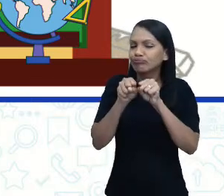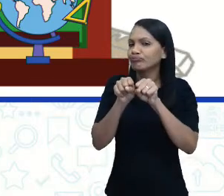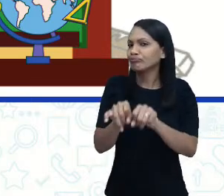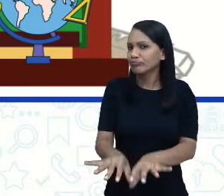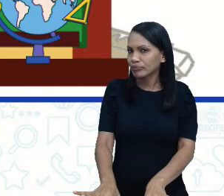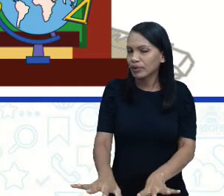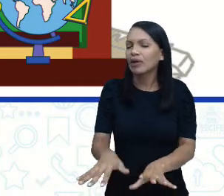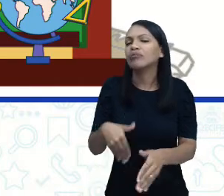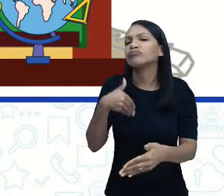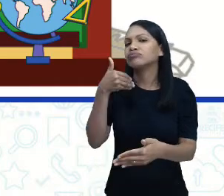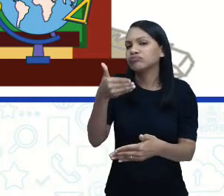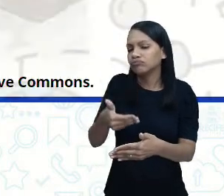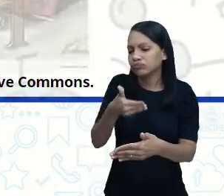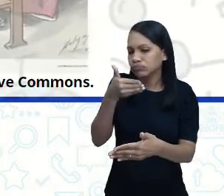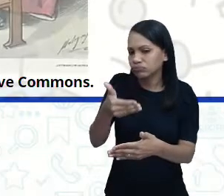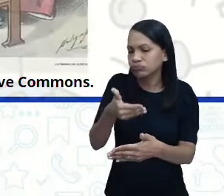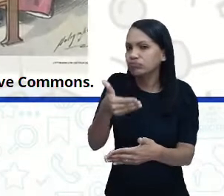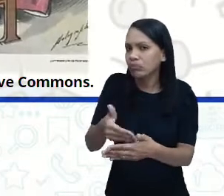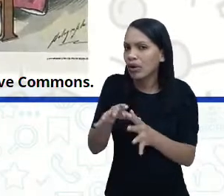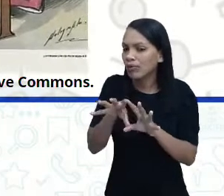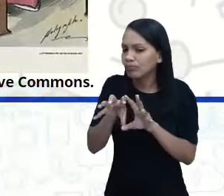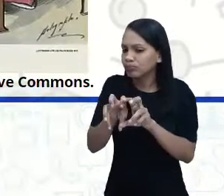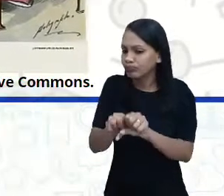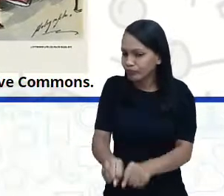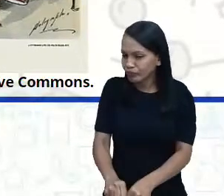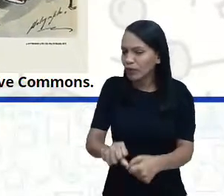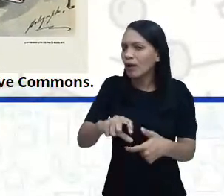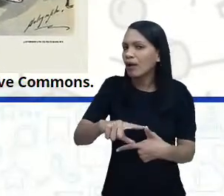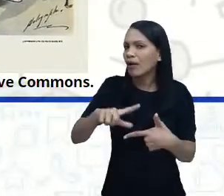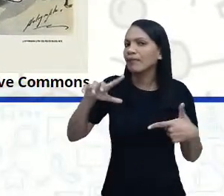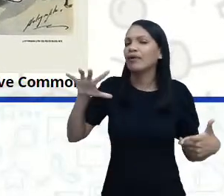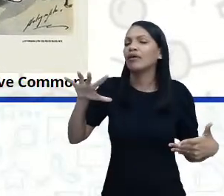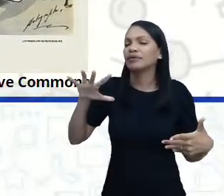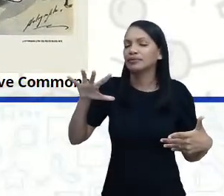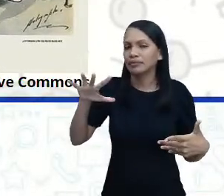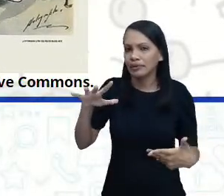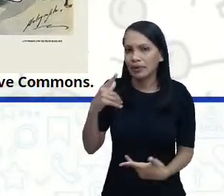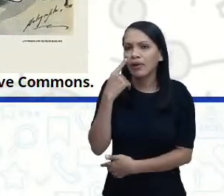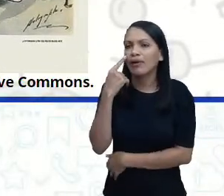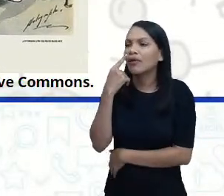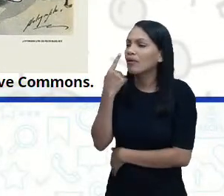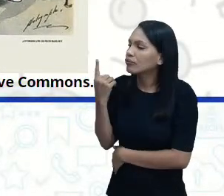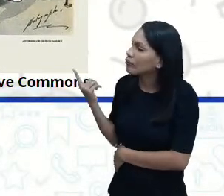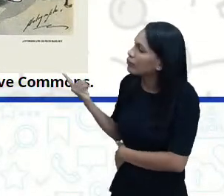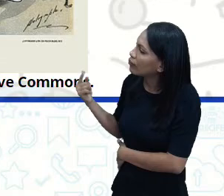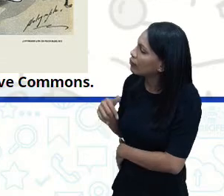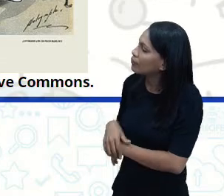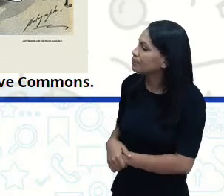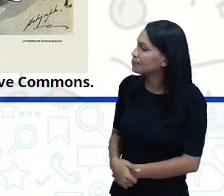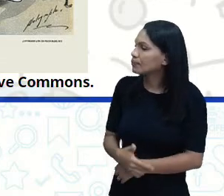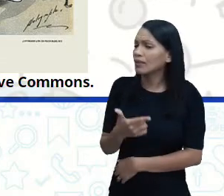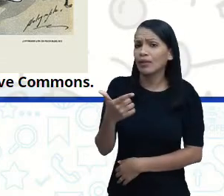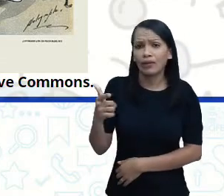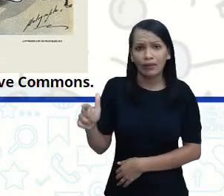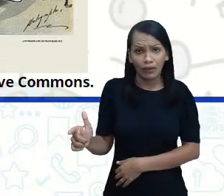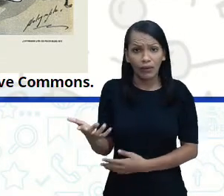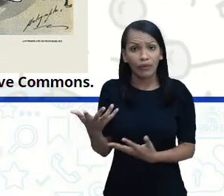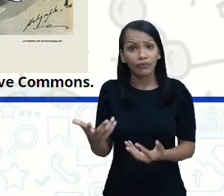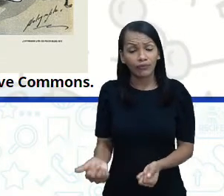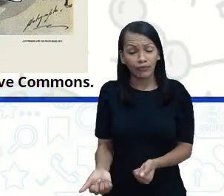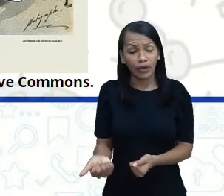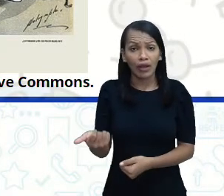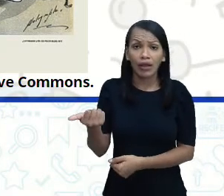processo de colonização moderna. Então, vamos lá. Aí tem uma outra imagem. Vamos analisar